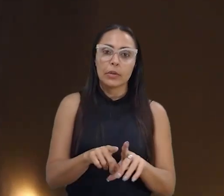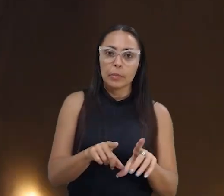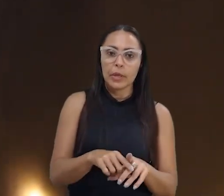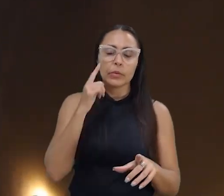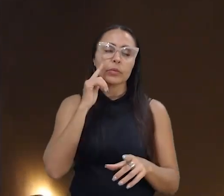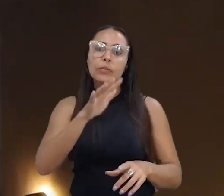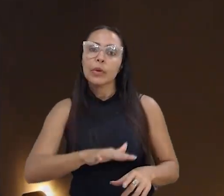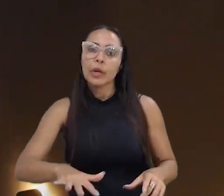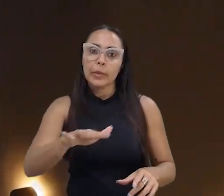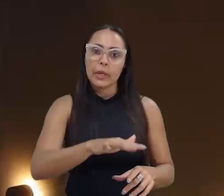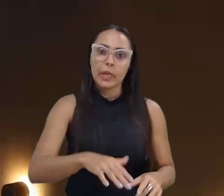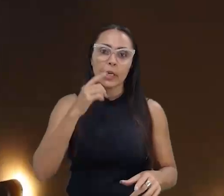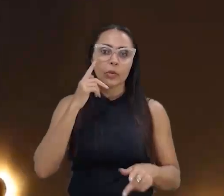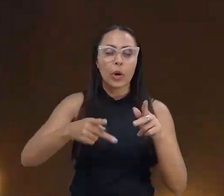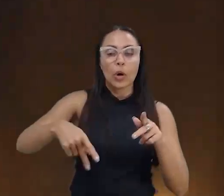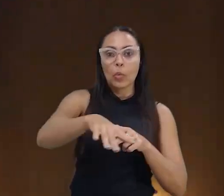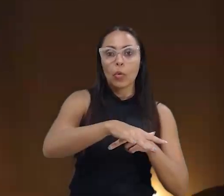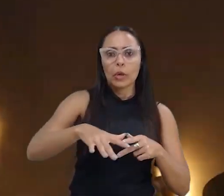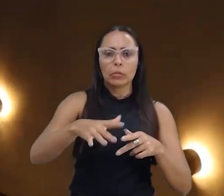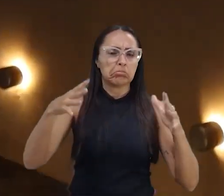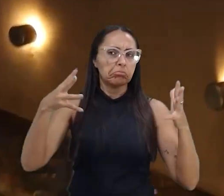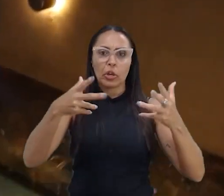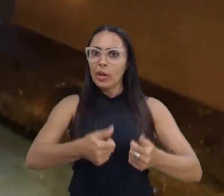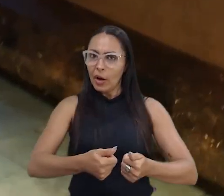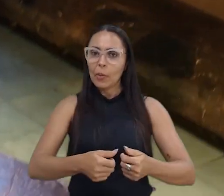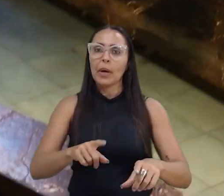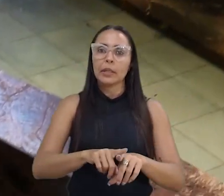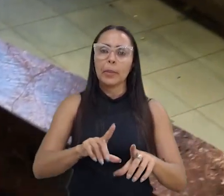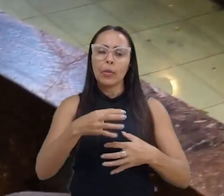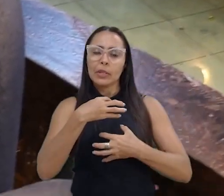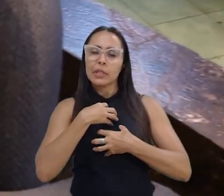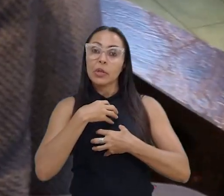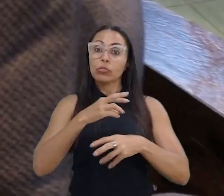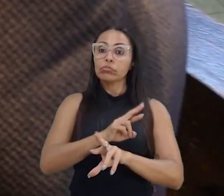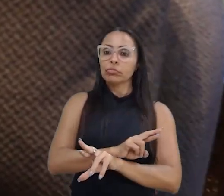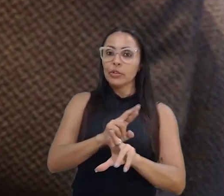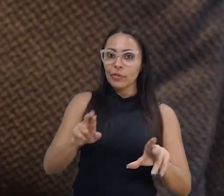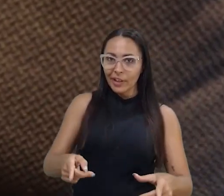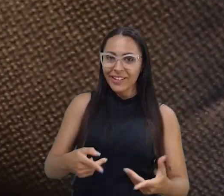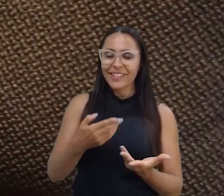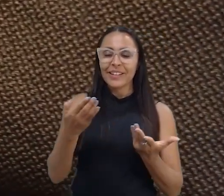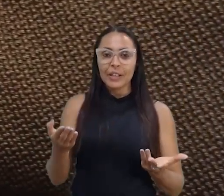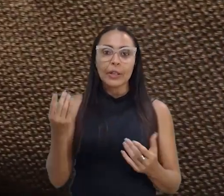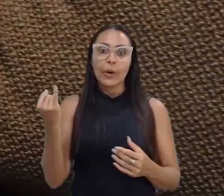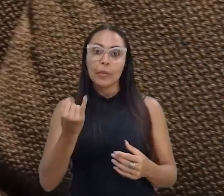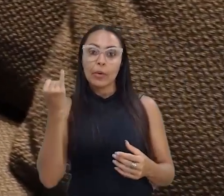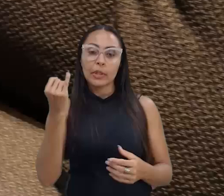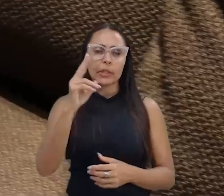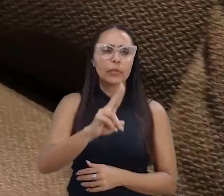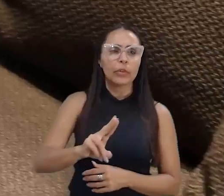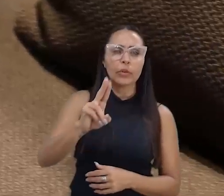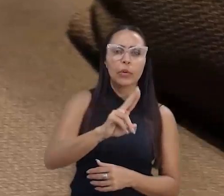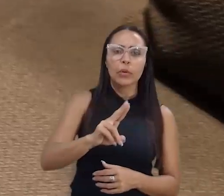a criar ambientes atendendo ao público de uma maneira geral, mas também trazer sensações diferentes. É bem interessante que a gente faça uso